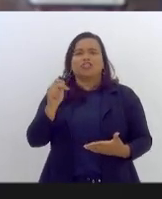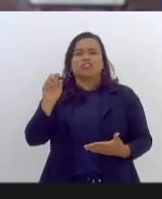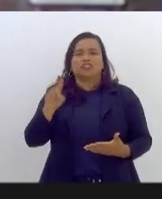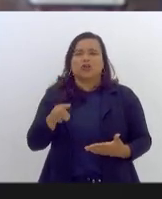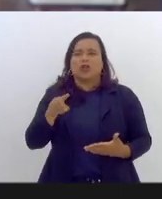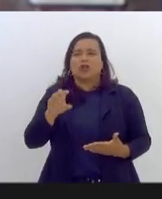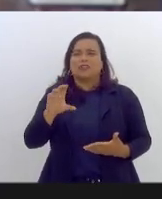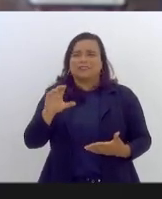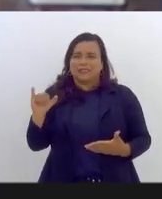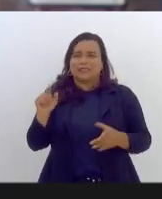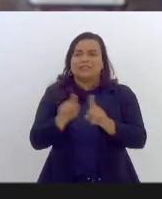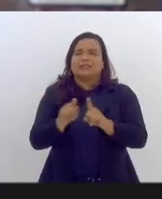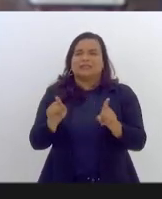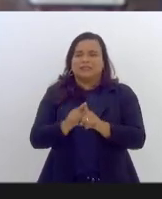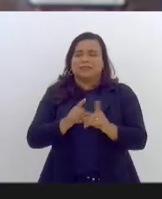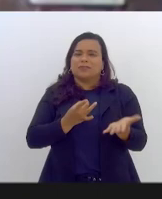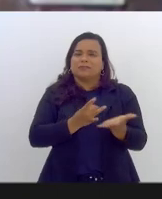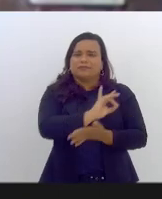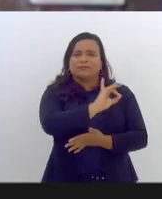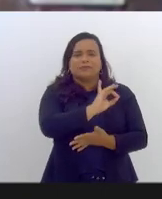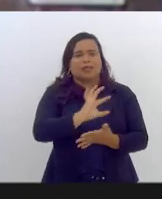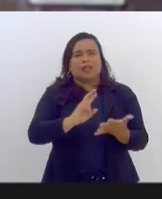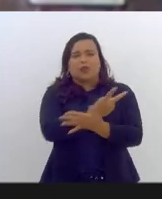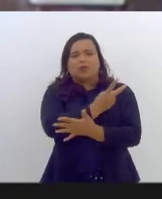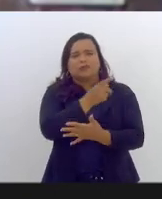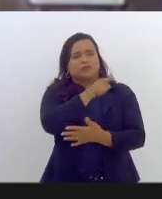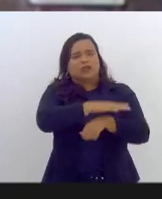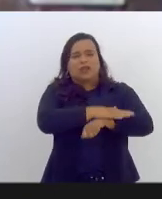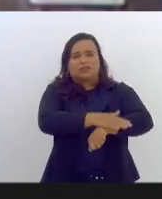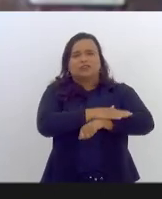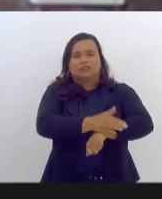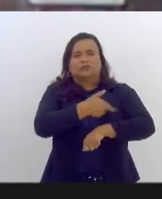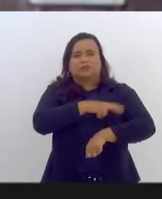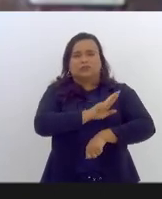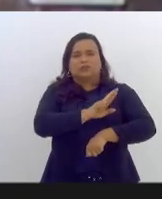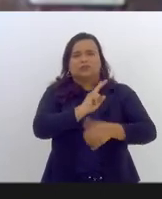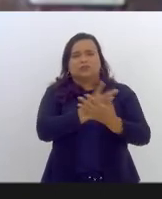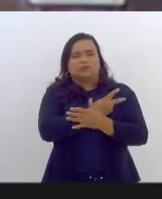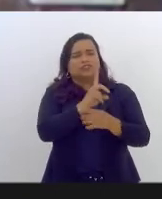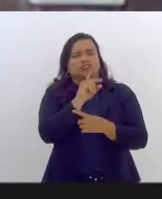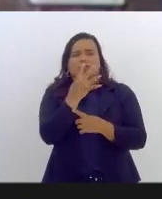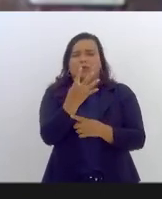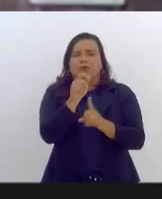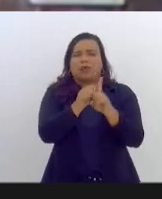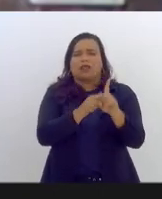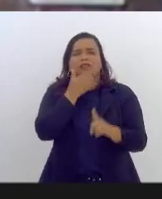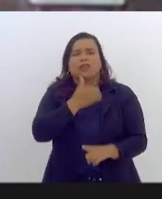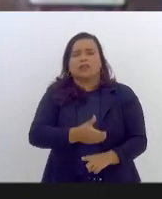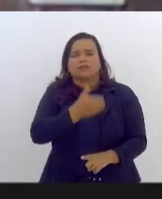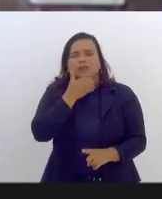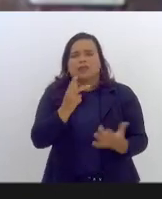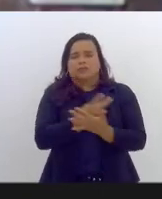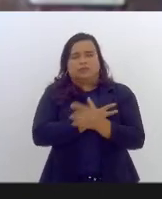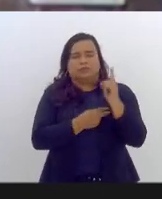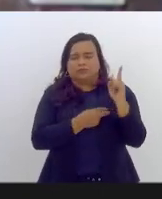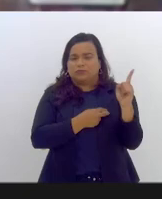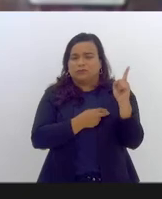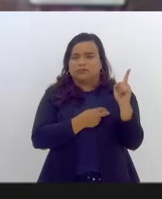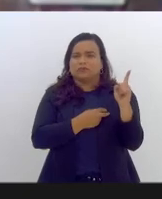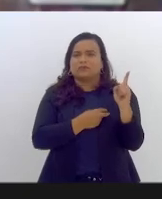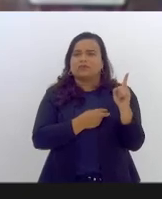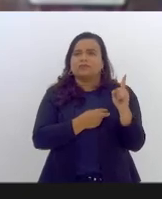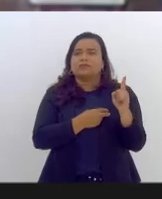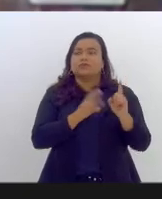repudiar o episódio de racismo religioso que no dia 4 de dezembro alcançou